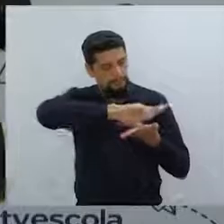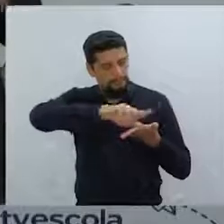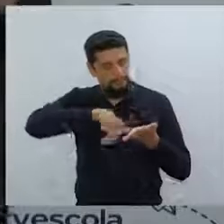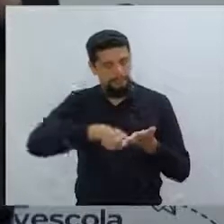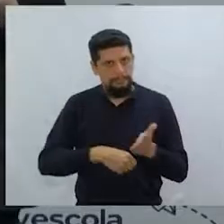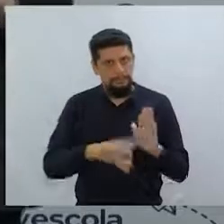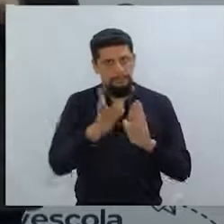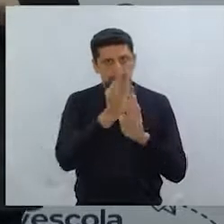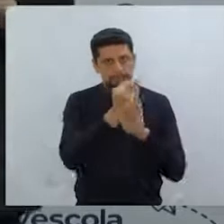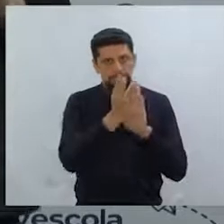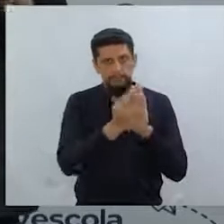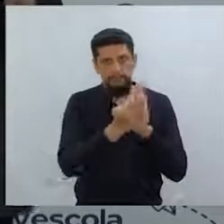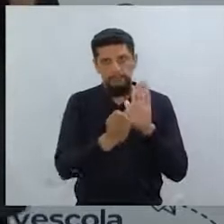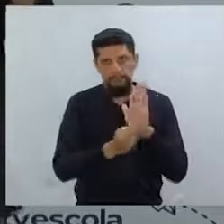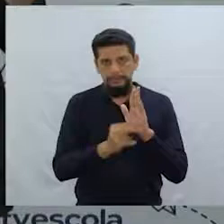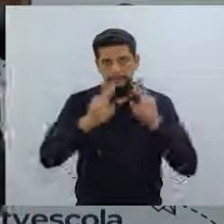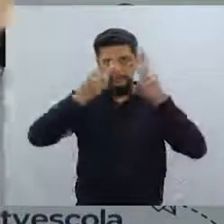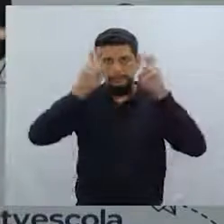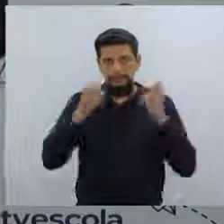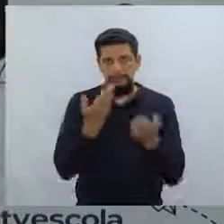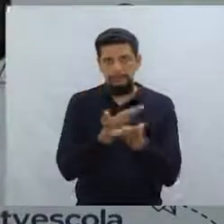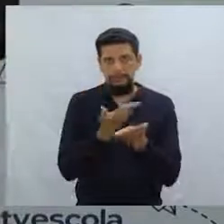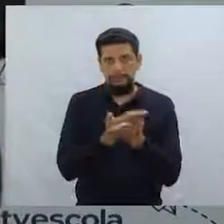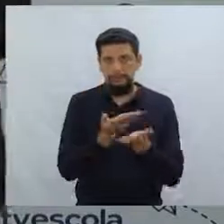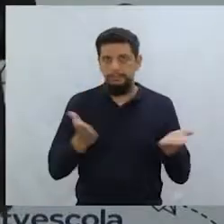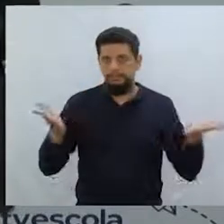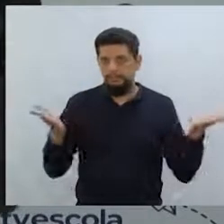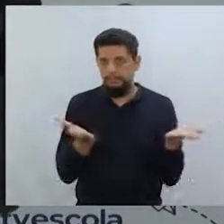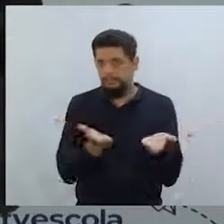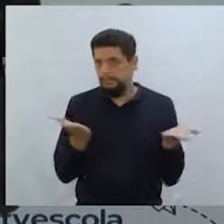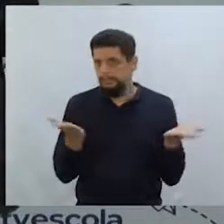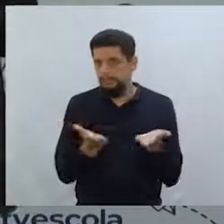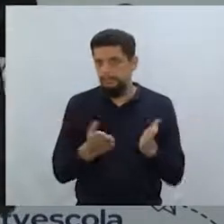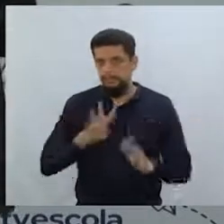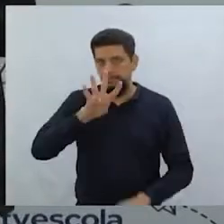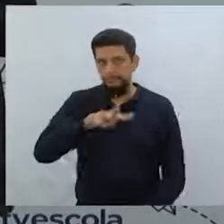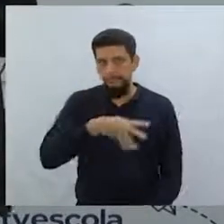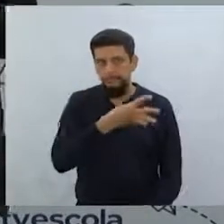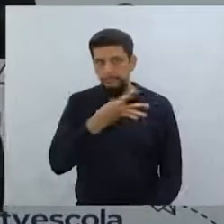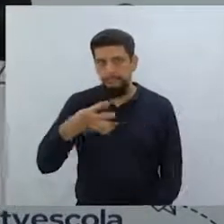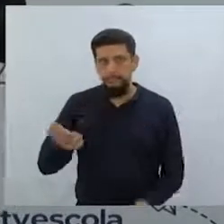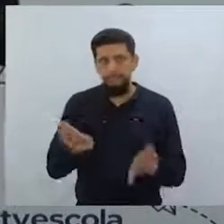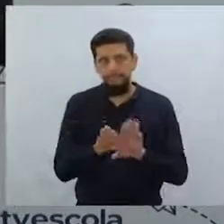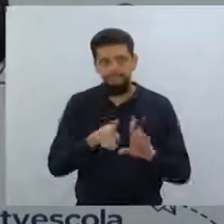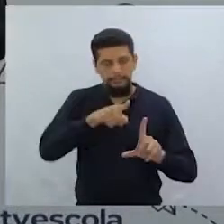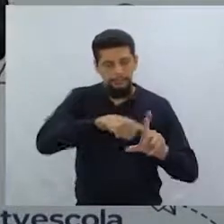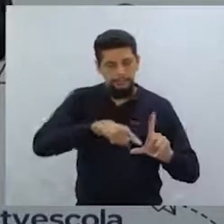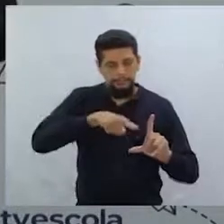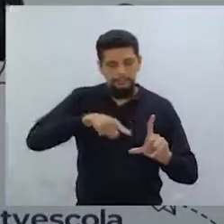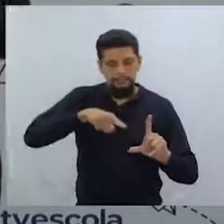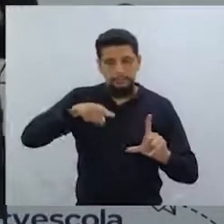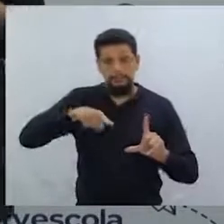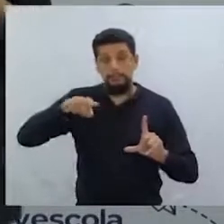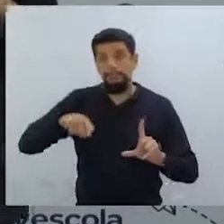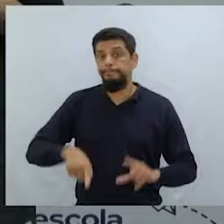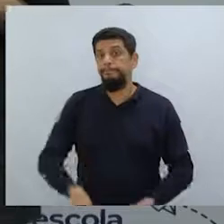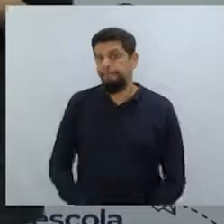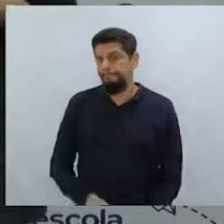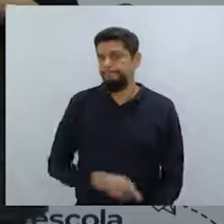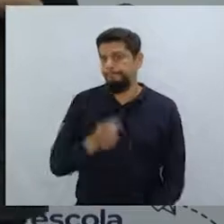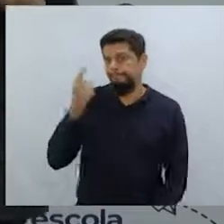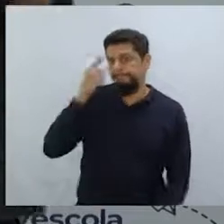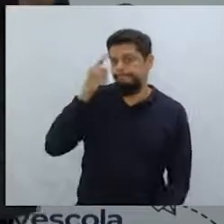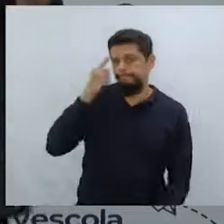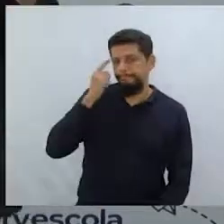atividades com o nosso conteúdo, o nosso tema da nossa aula de hoje, que era tabela e